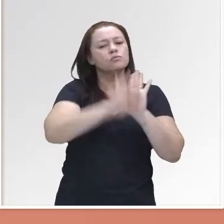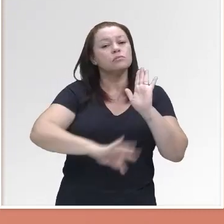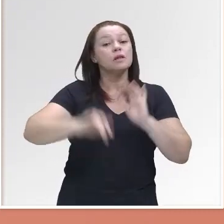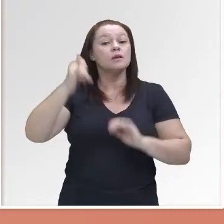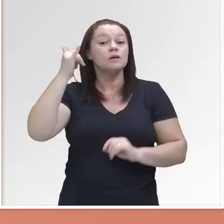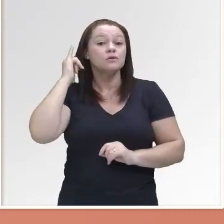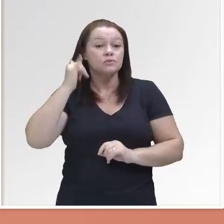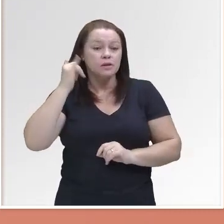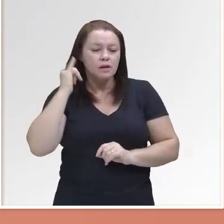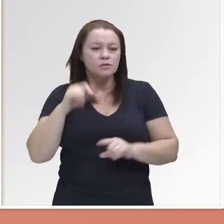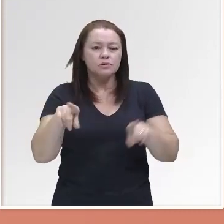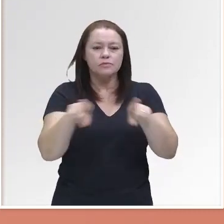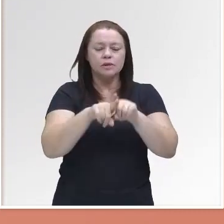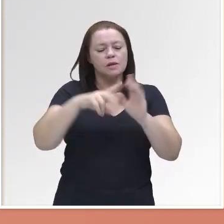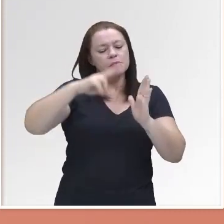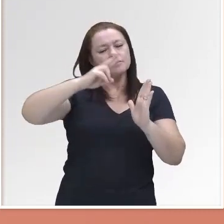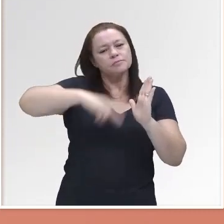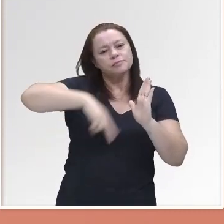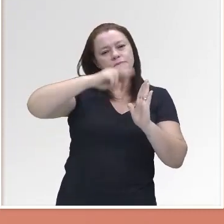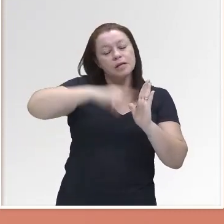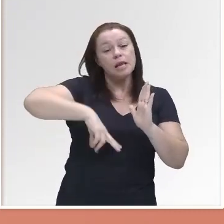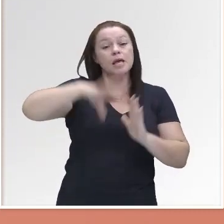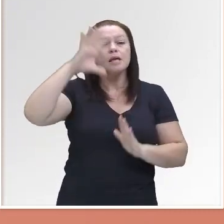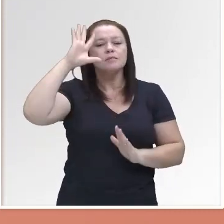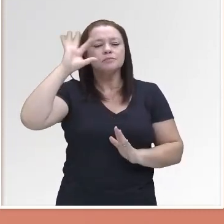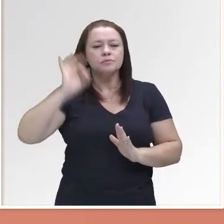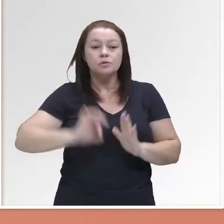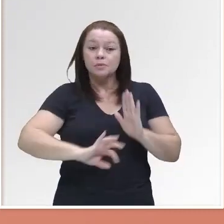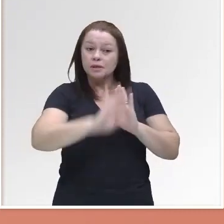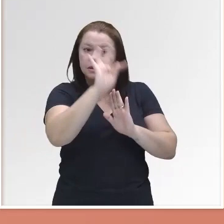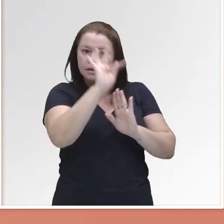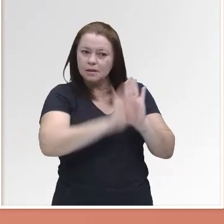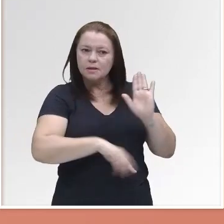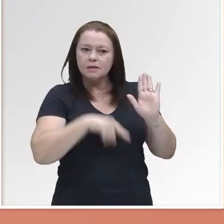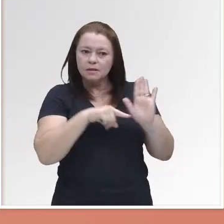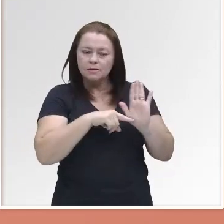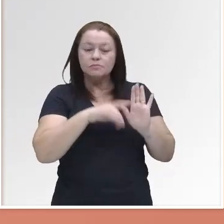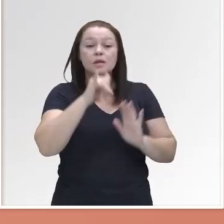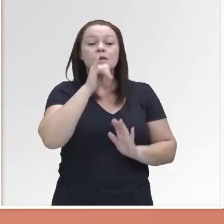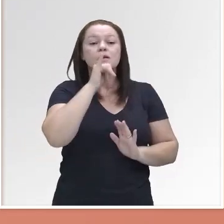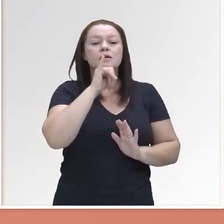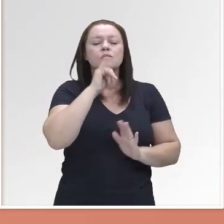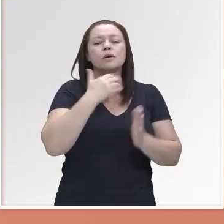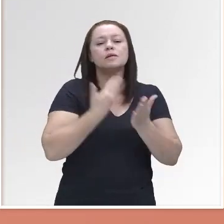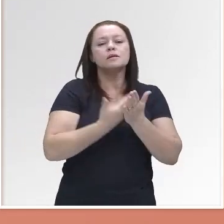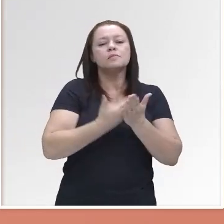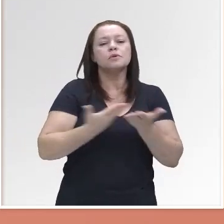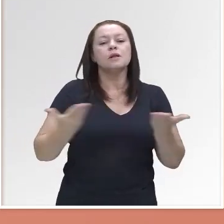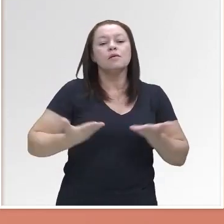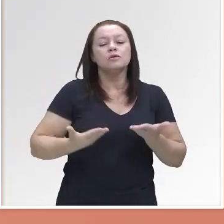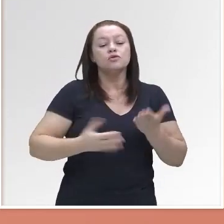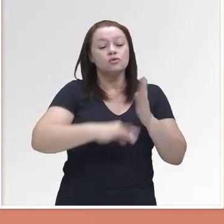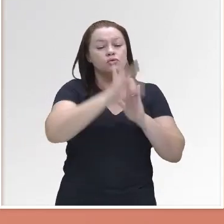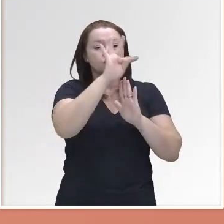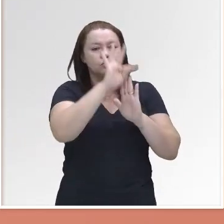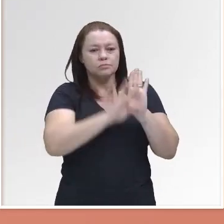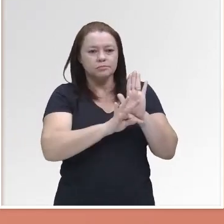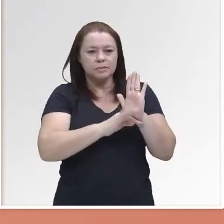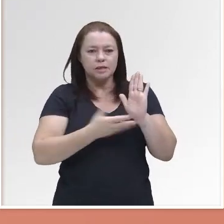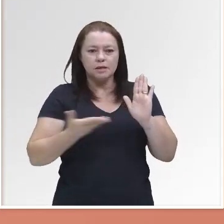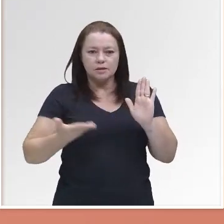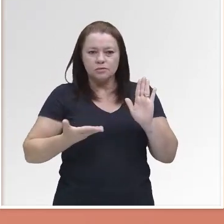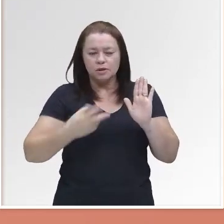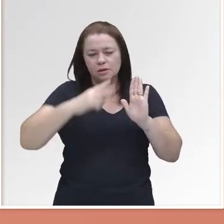lei compreender um texto. E no exemplo da aula de hoje, o texto que nós lemos